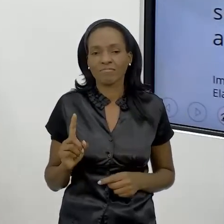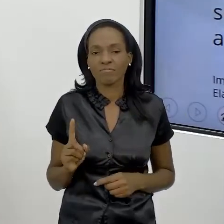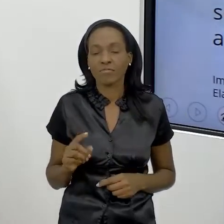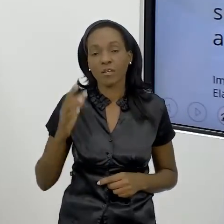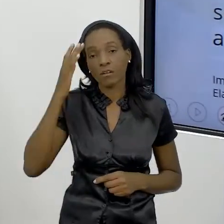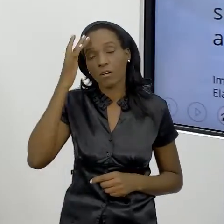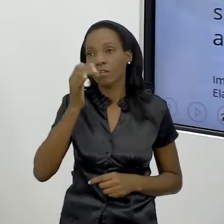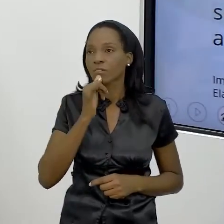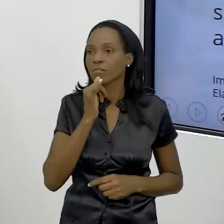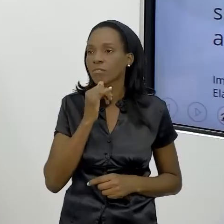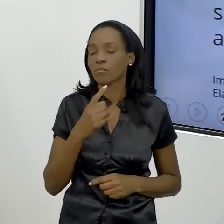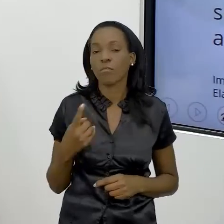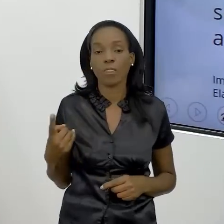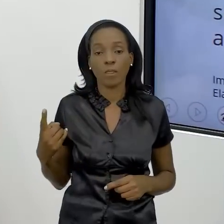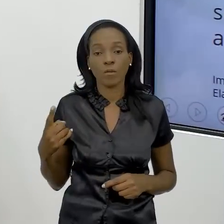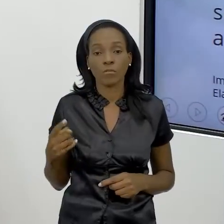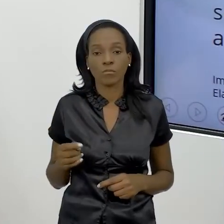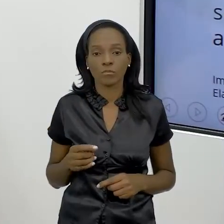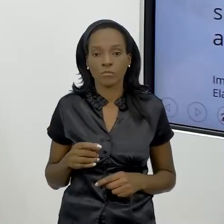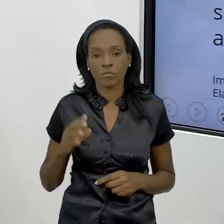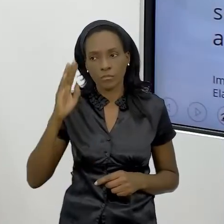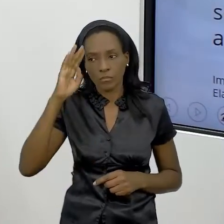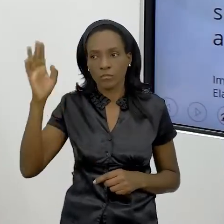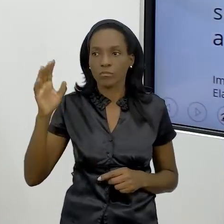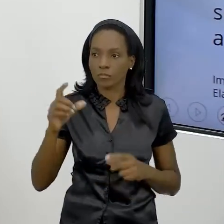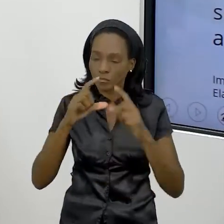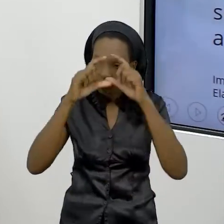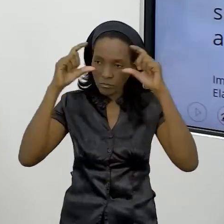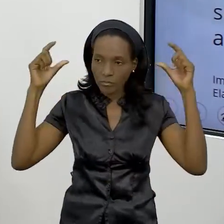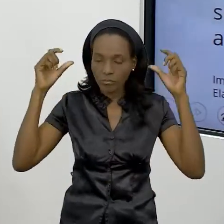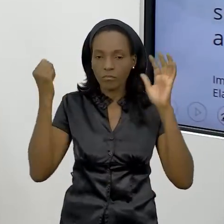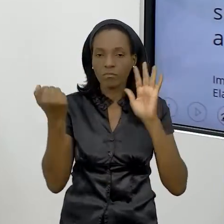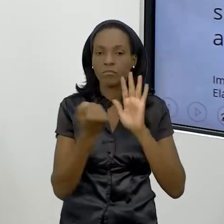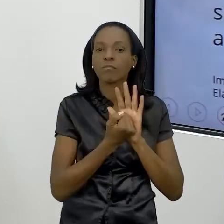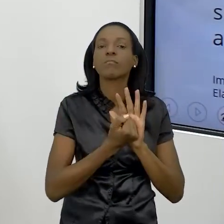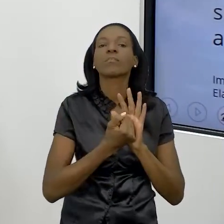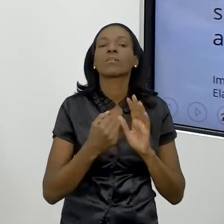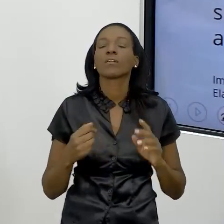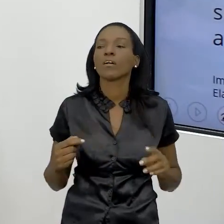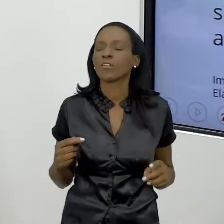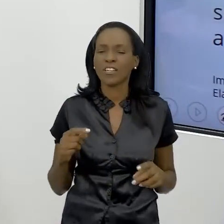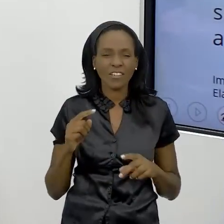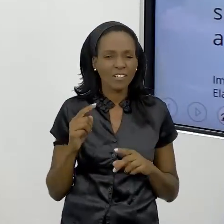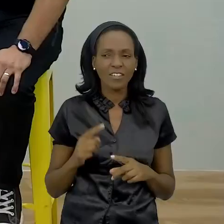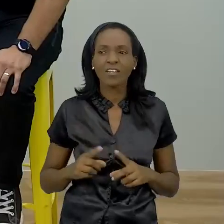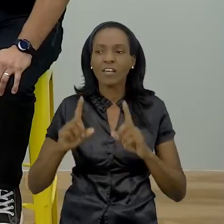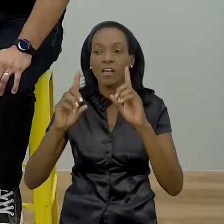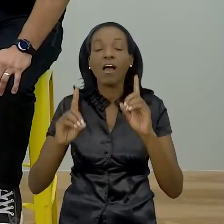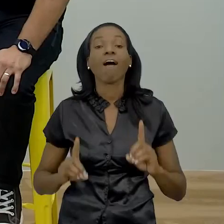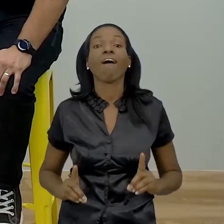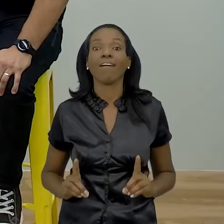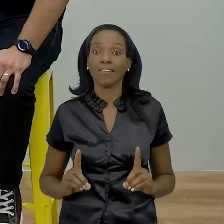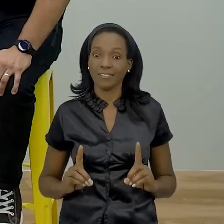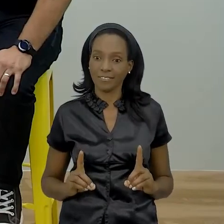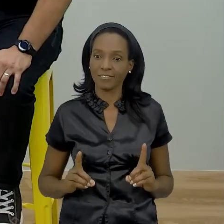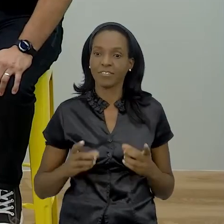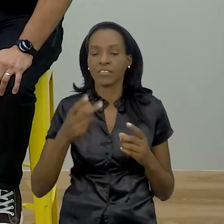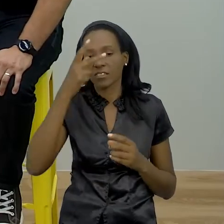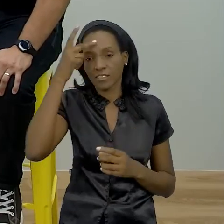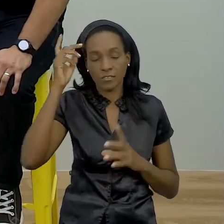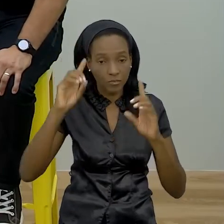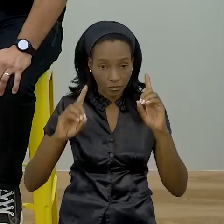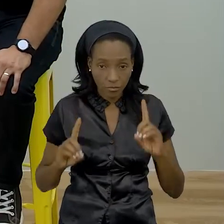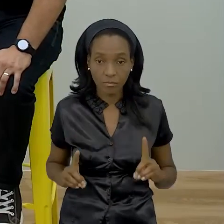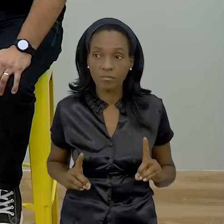que, por exemplo, um dos maiores estigmas, por exemplo, é em relação a pessoas com deficiência. né? Sim. E aí as pessoas com